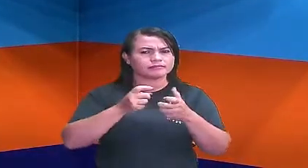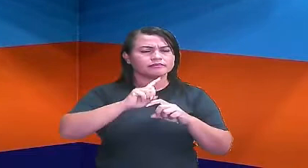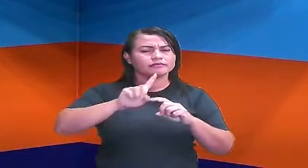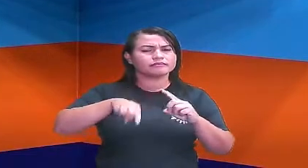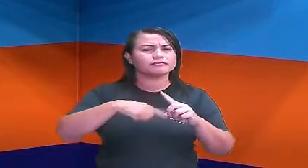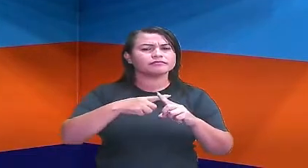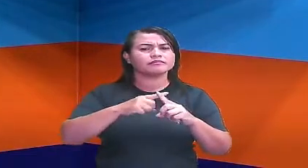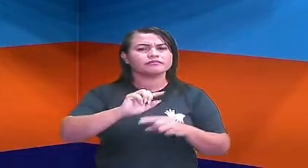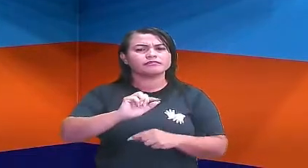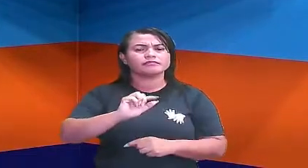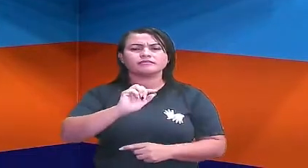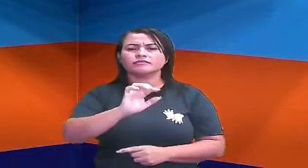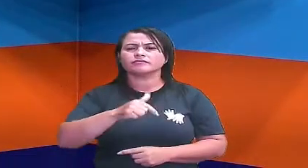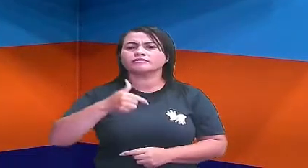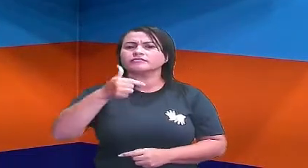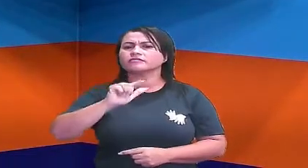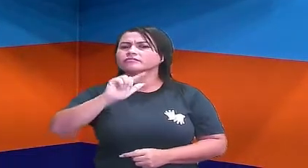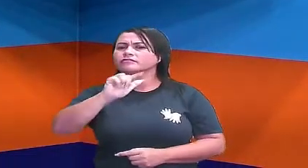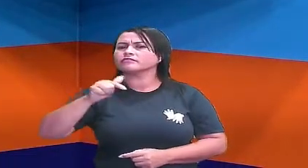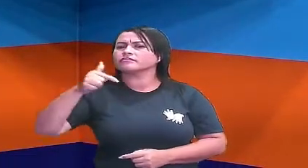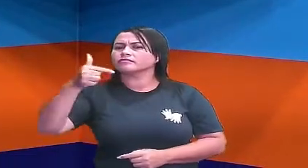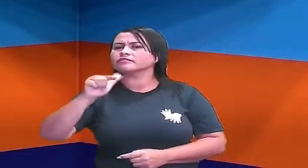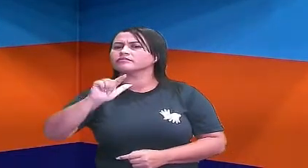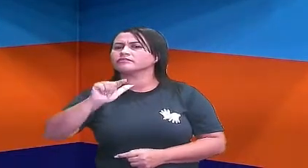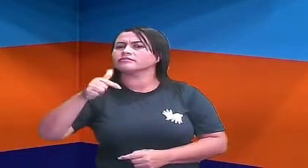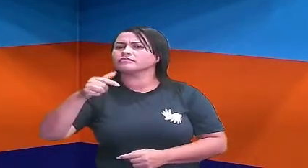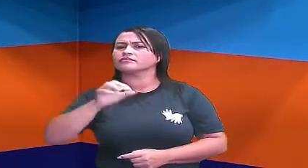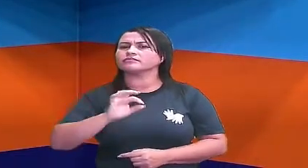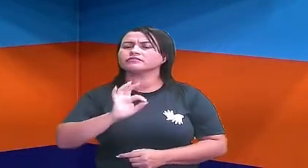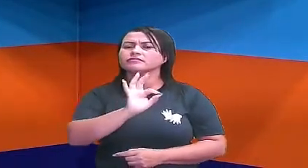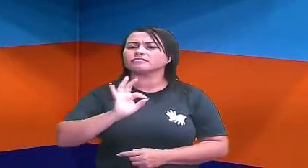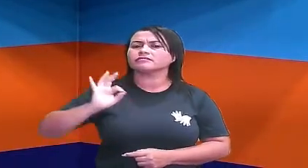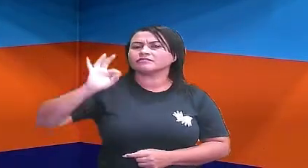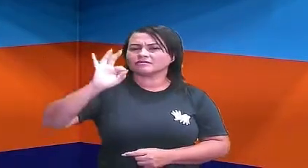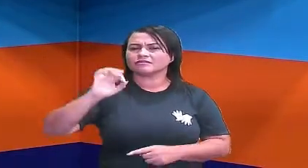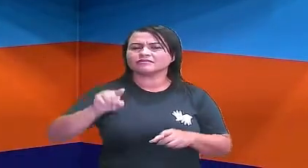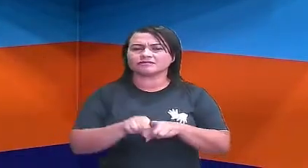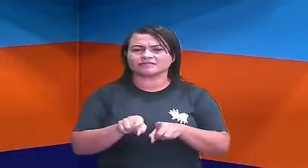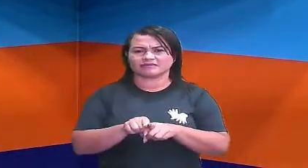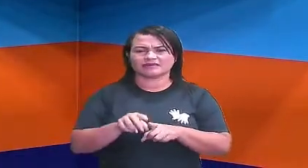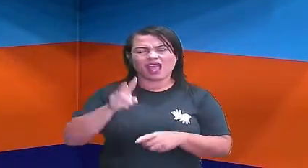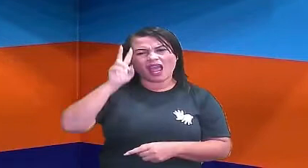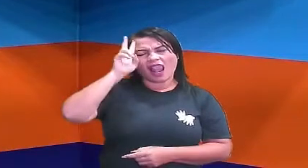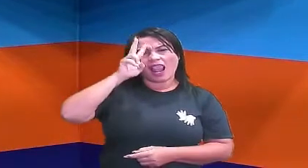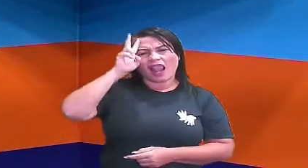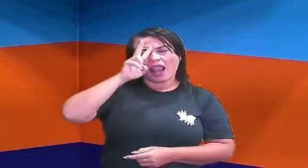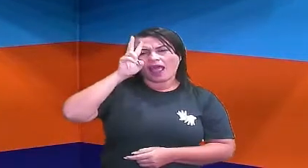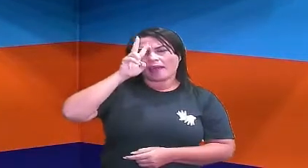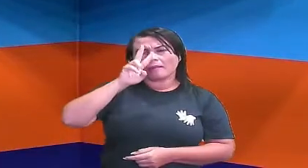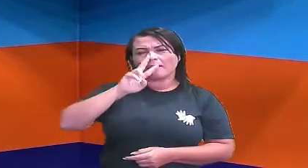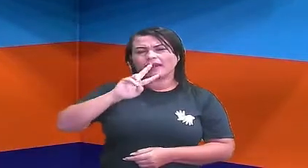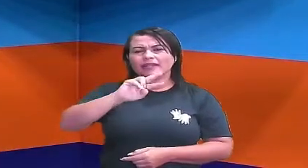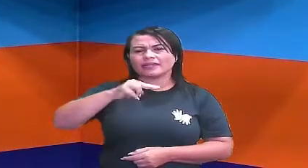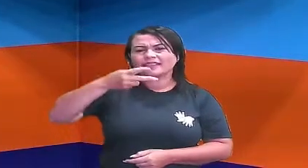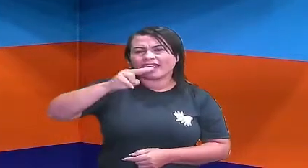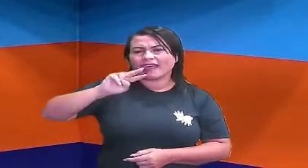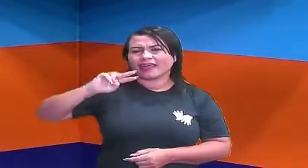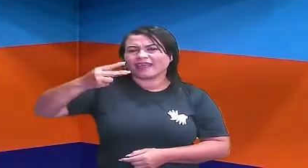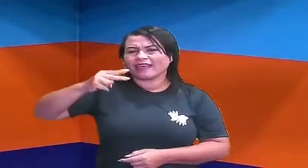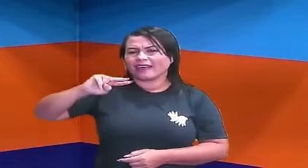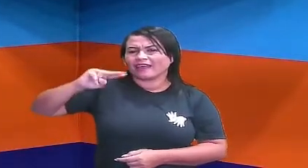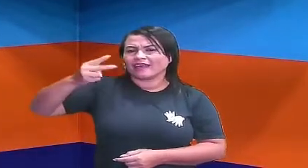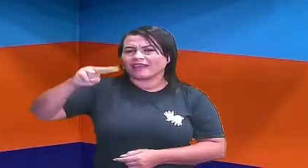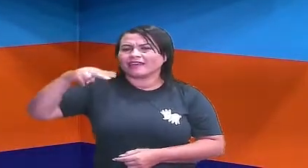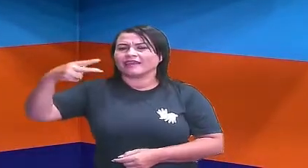mais propriedade. Mas o sétimo ano já trabalhou potenciação. Então, lembra daquela ideia de potenciação em que eu tenho